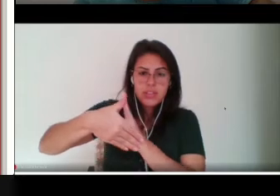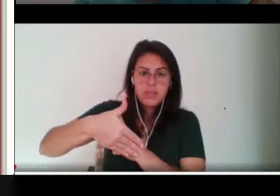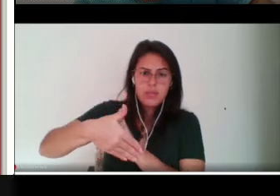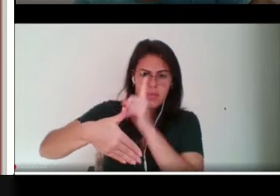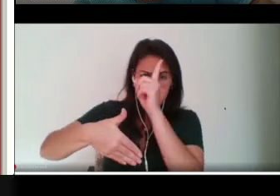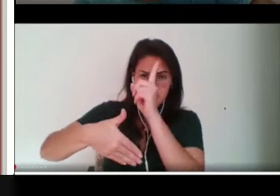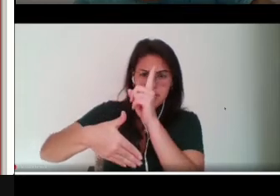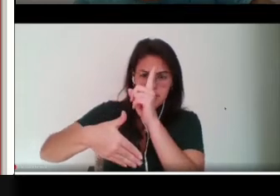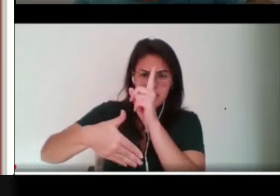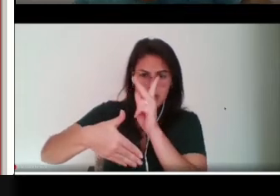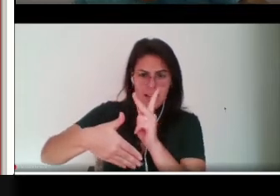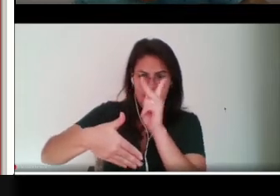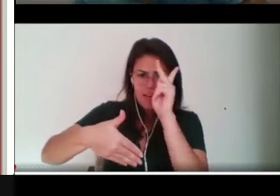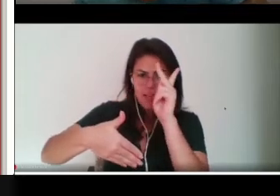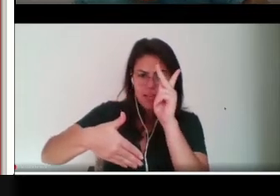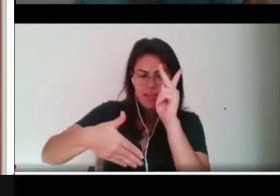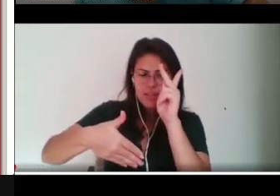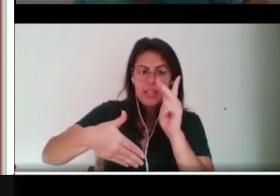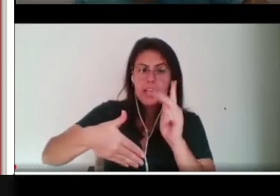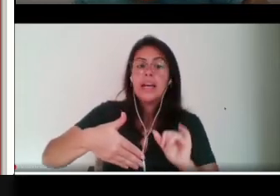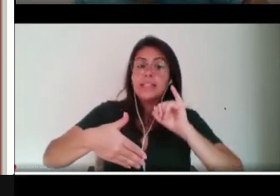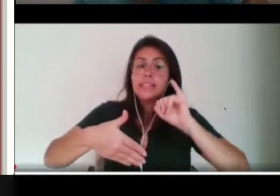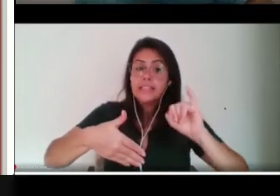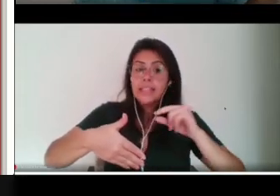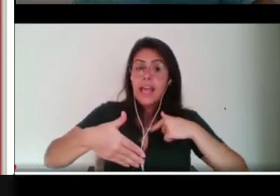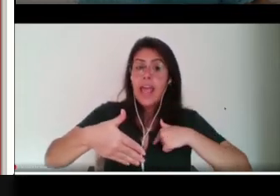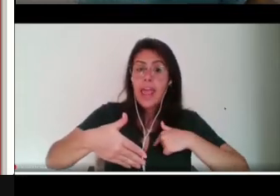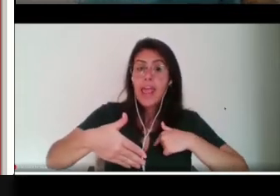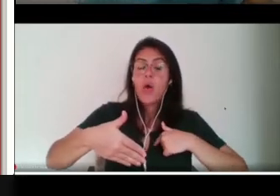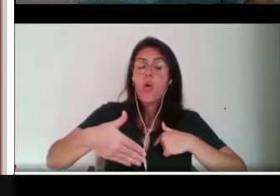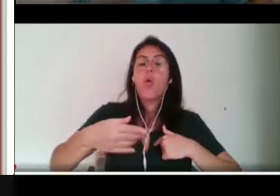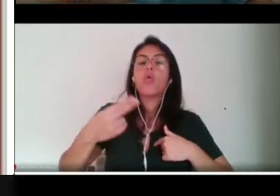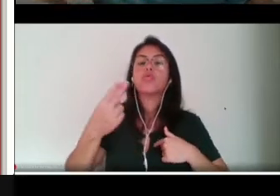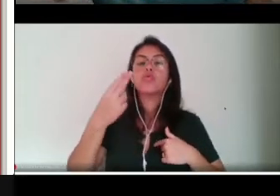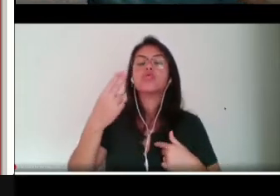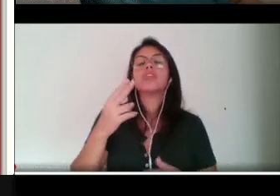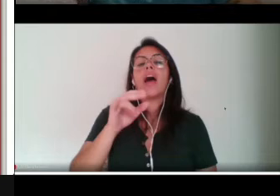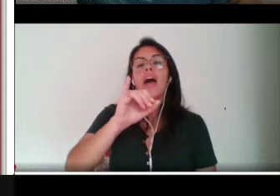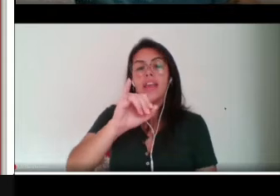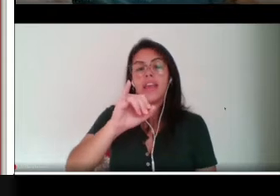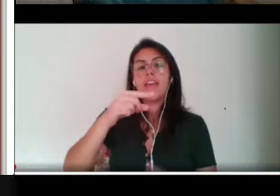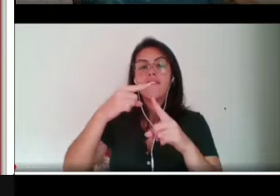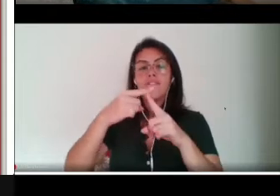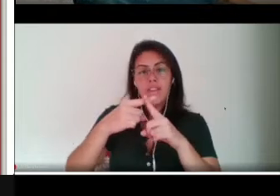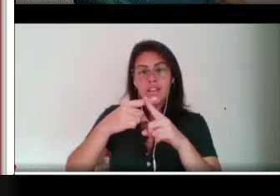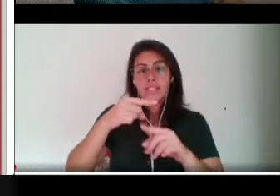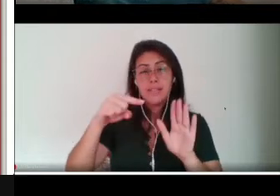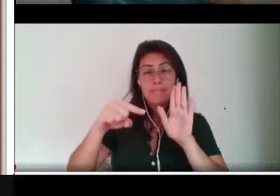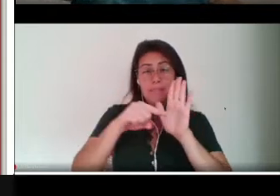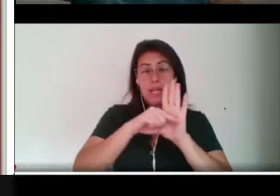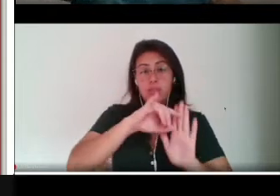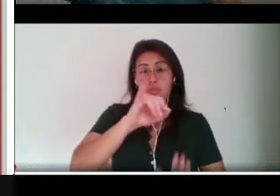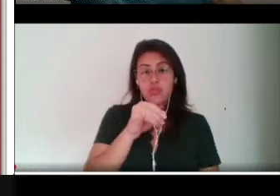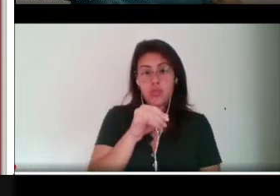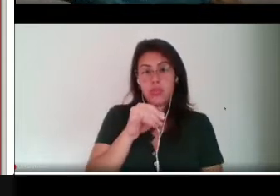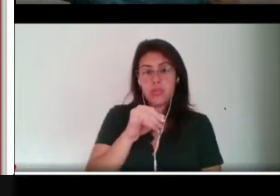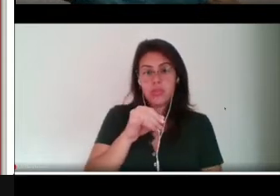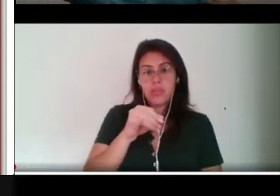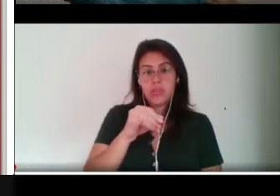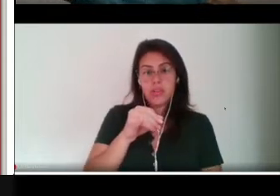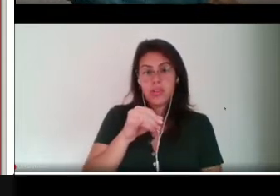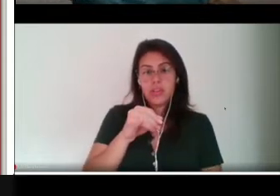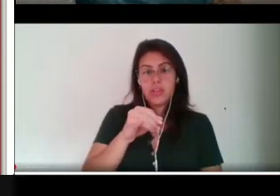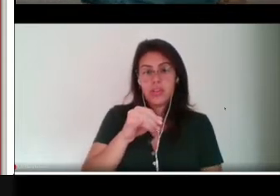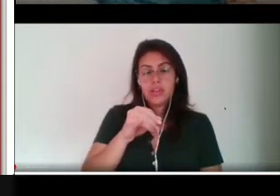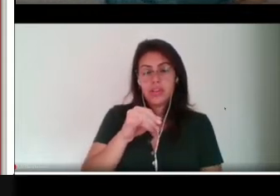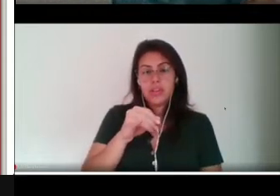Agora, se eu fizer I, VEC menos J, certo? O meu I tá aqui e os meus dedos, eles vão